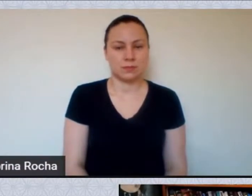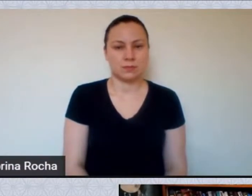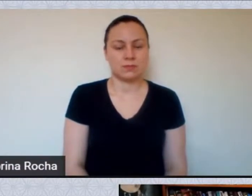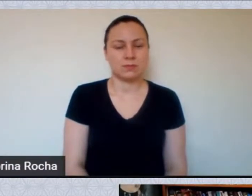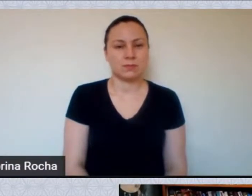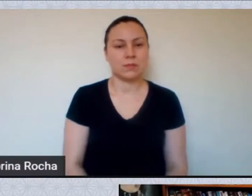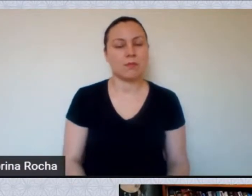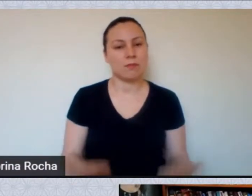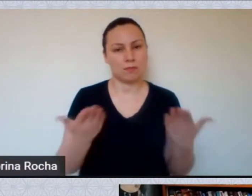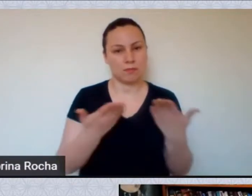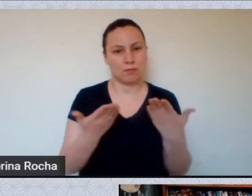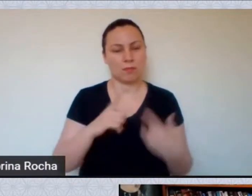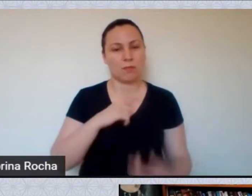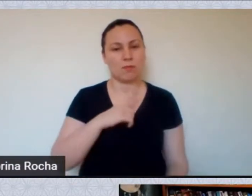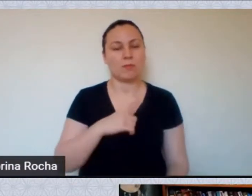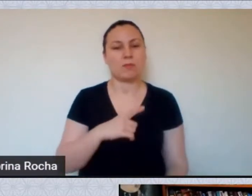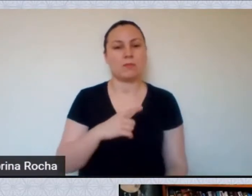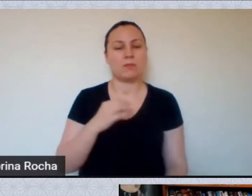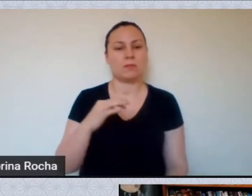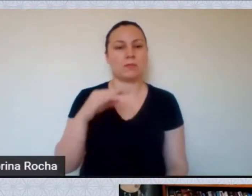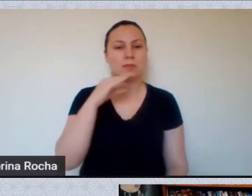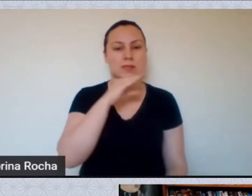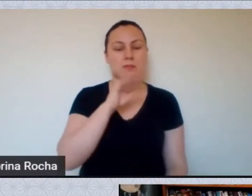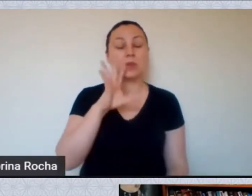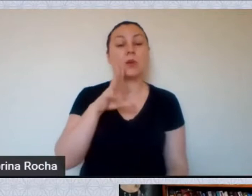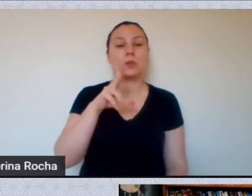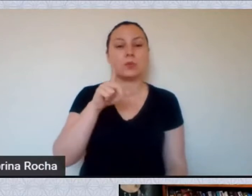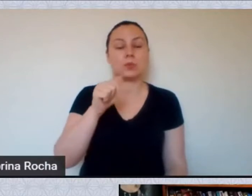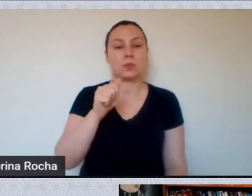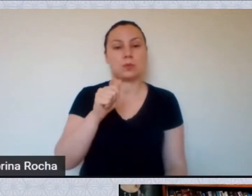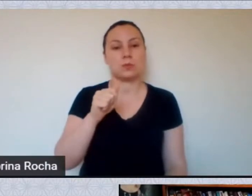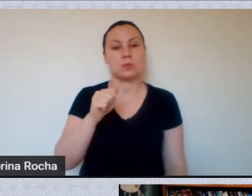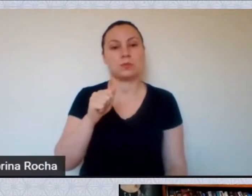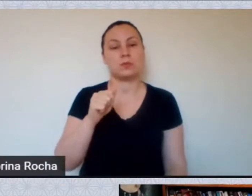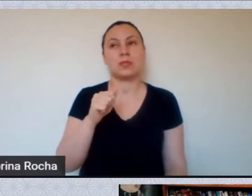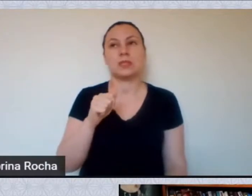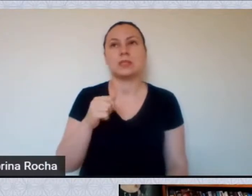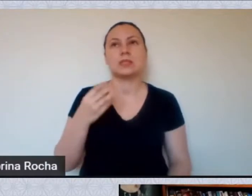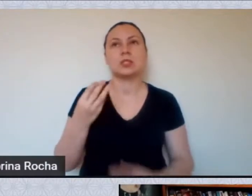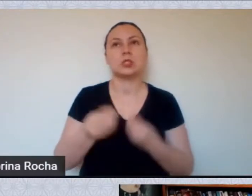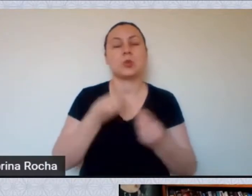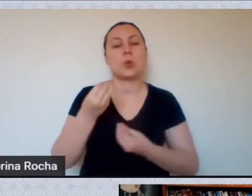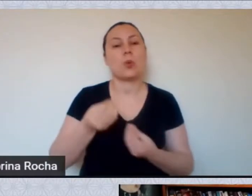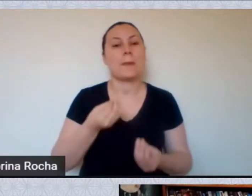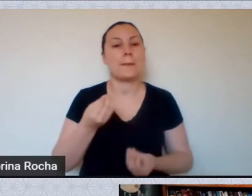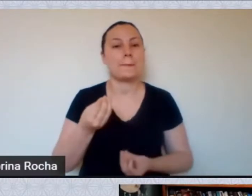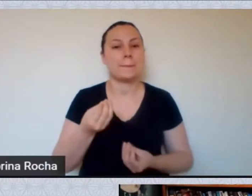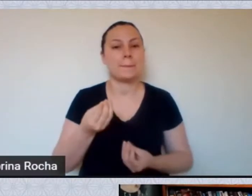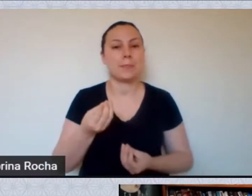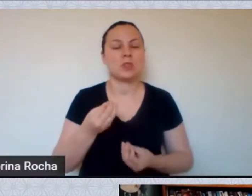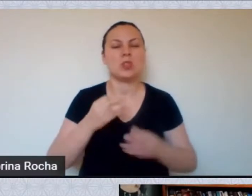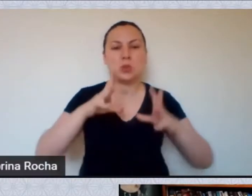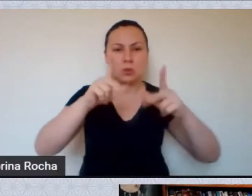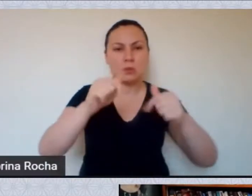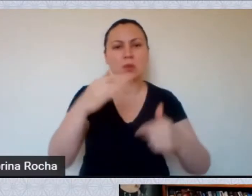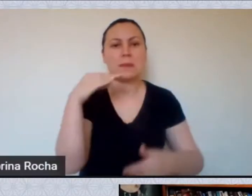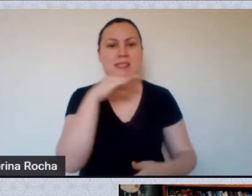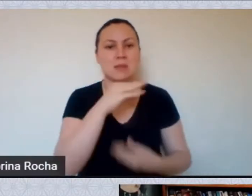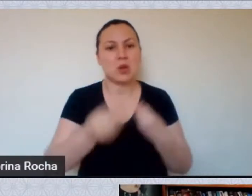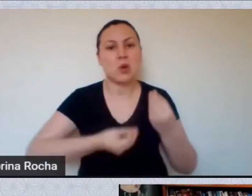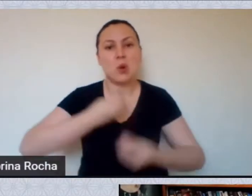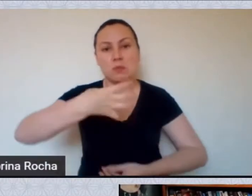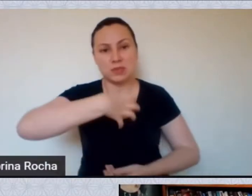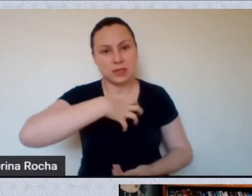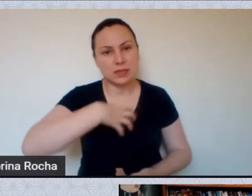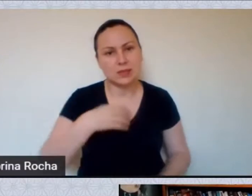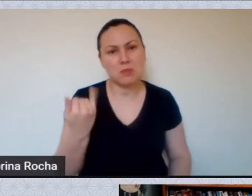percepção de todos nós, né, do senso comum da importância da ciência diretamente em nossas vidas. Estou falando, claro, desse contexto